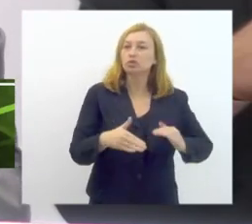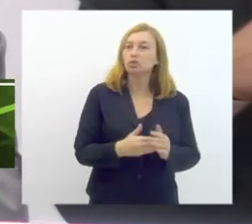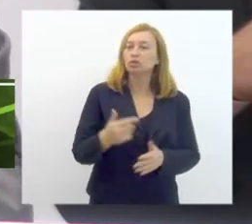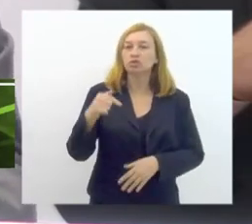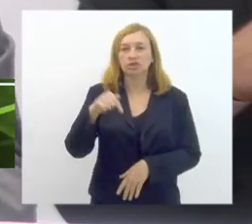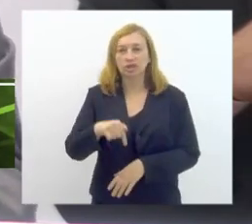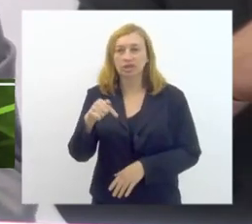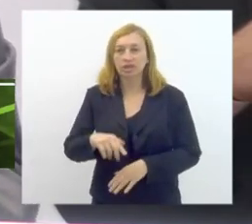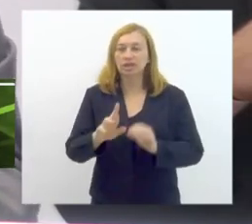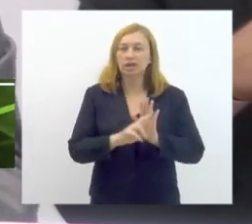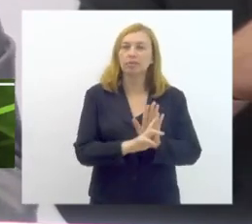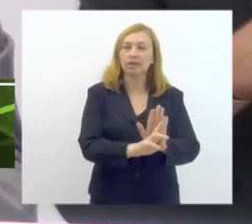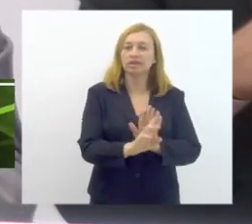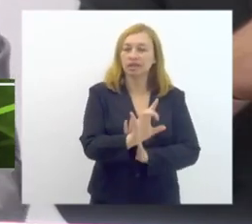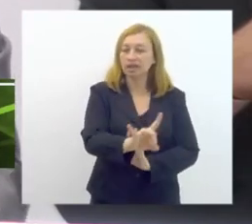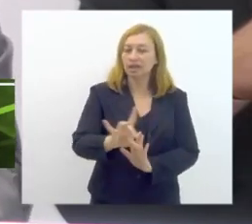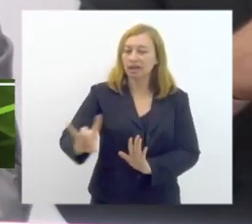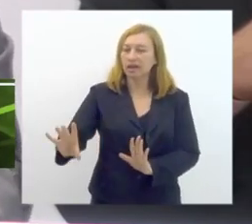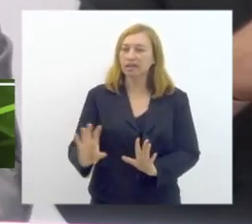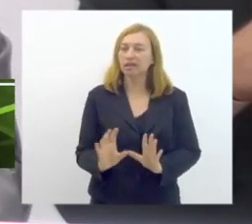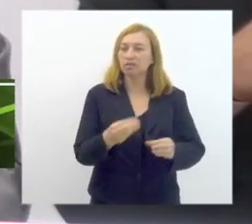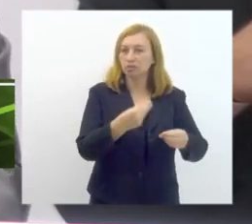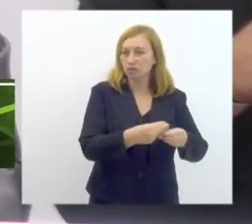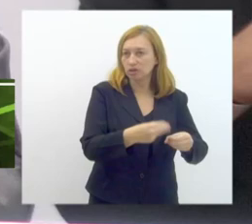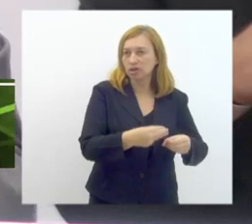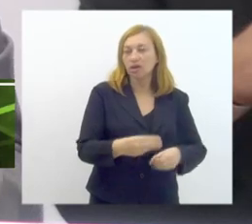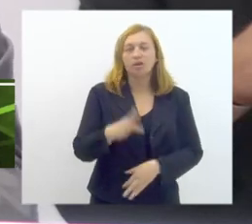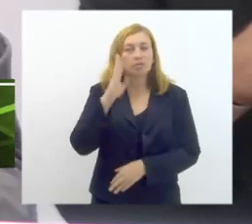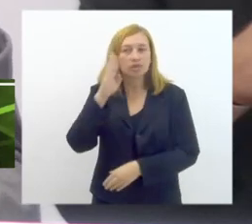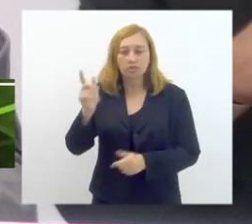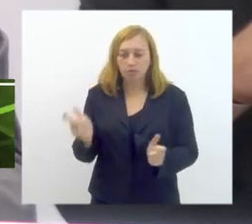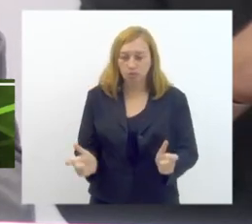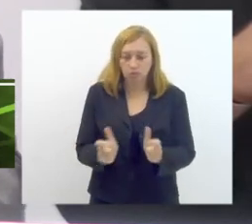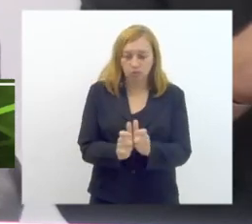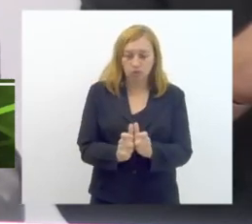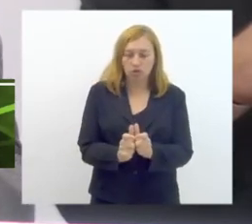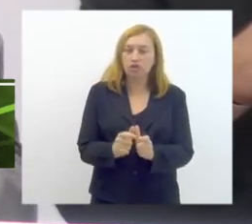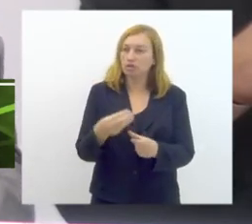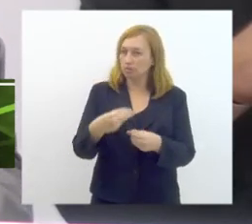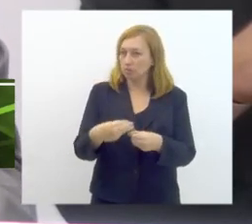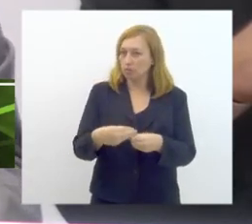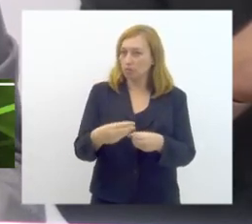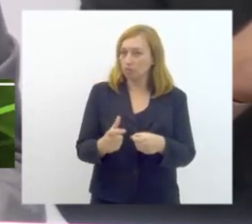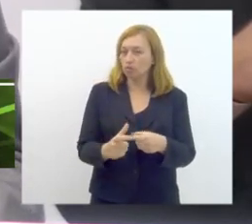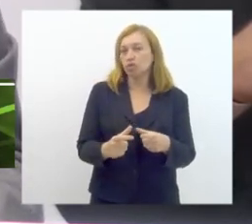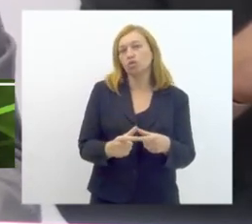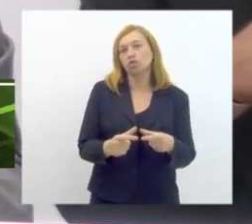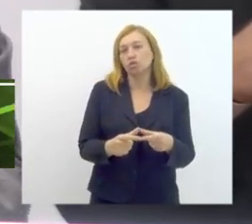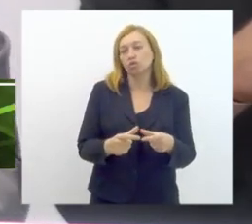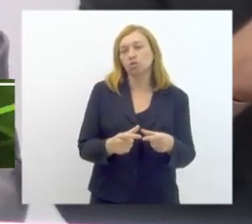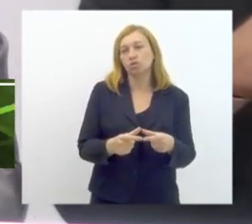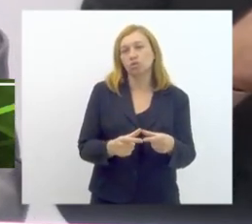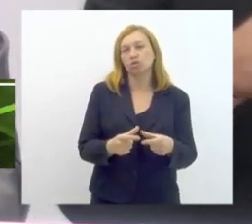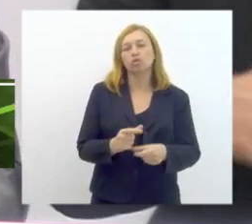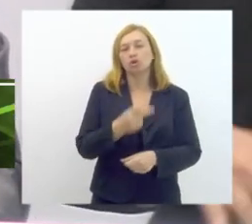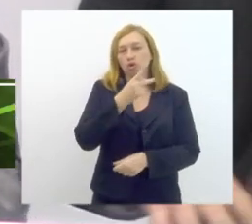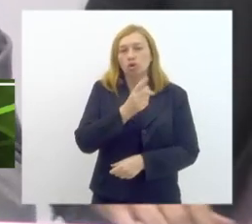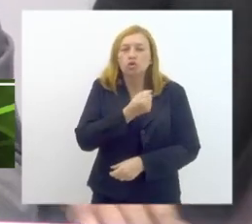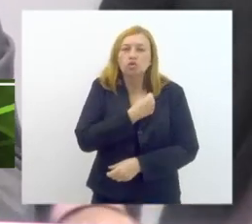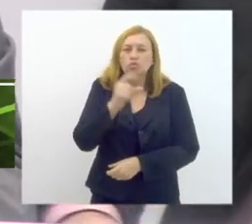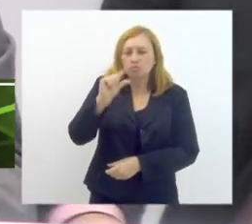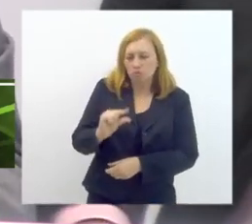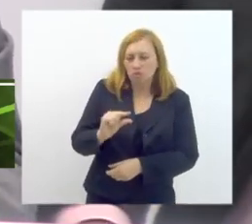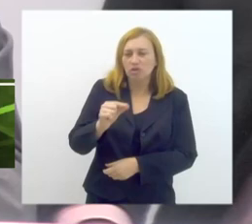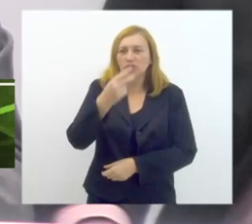que representam municípios, principalmente os municípios menores, com menos população, sabem da dificuldade